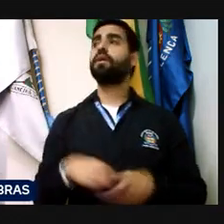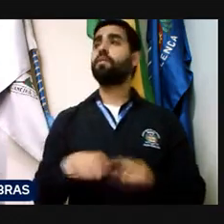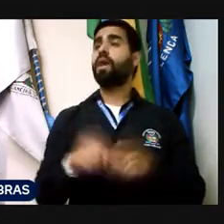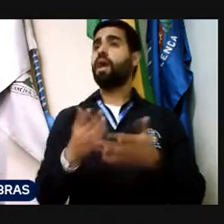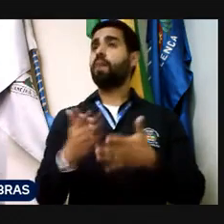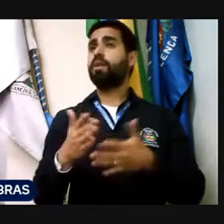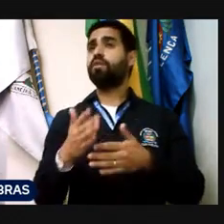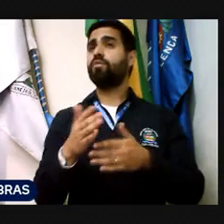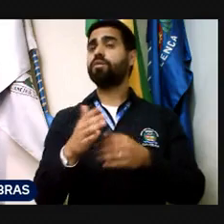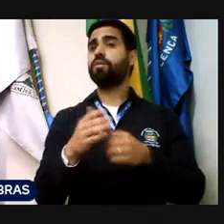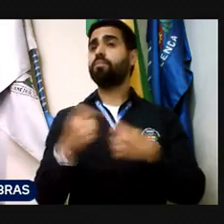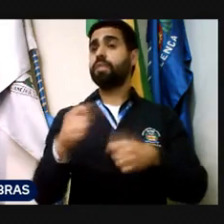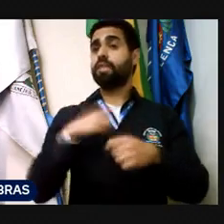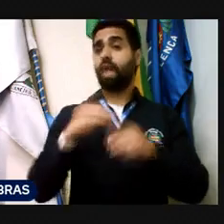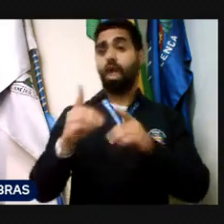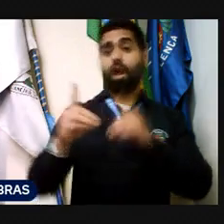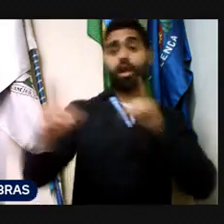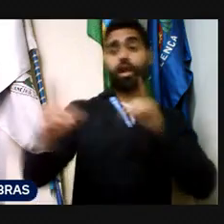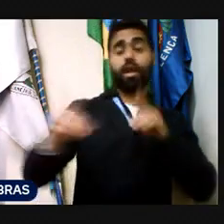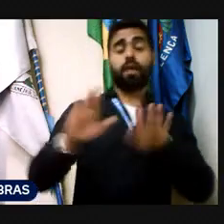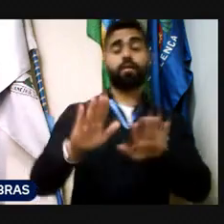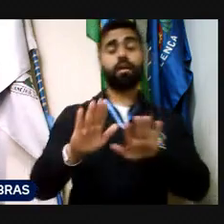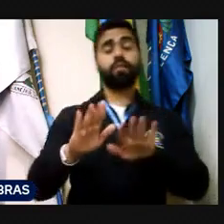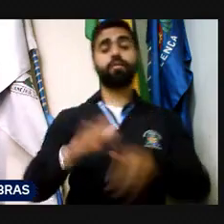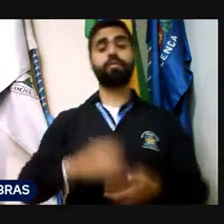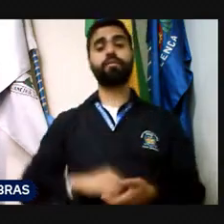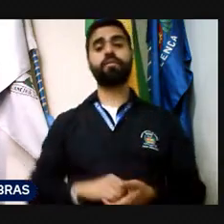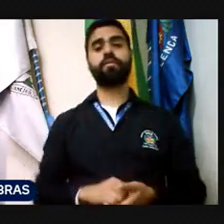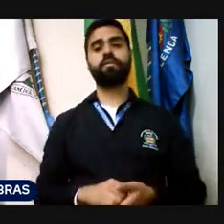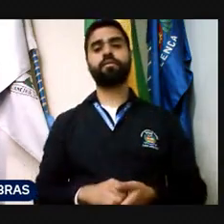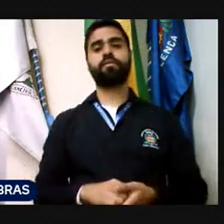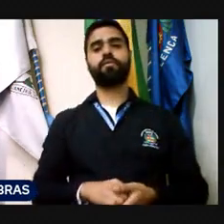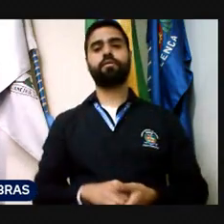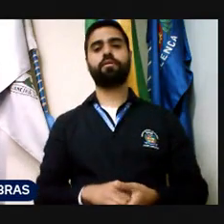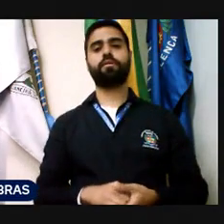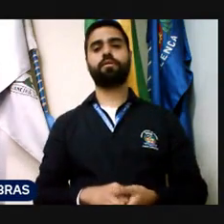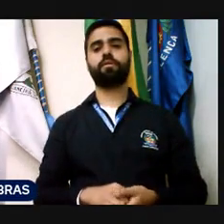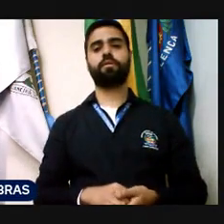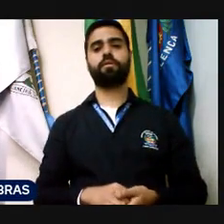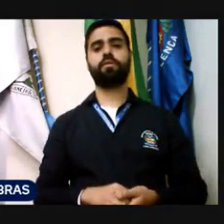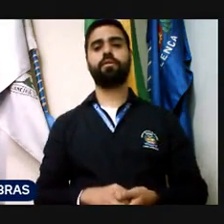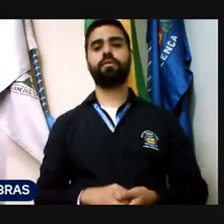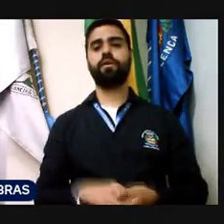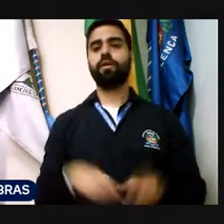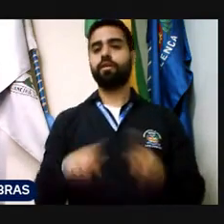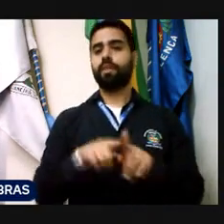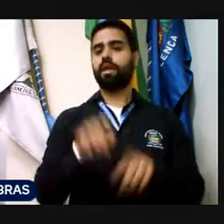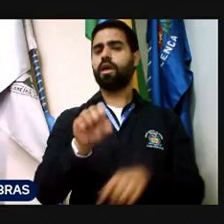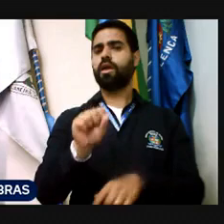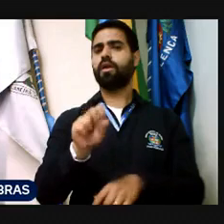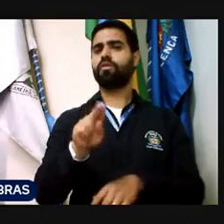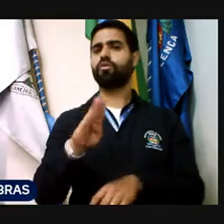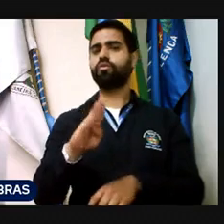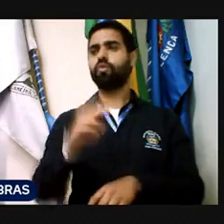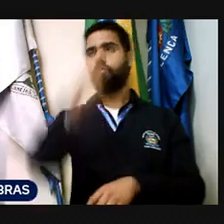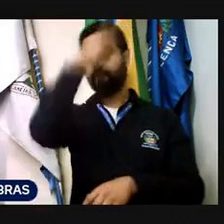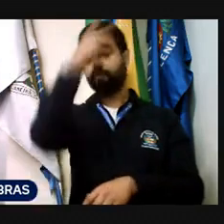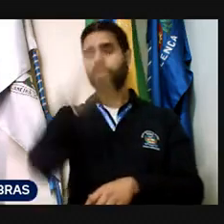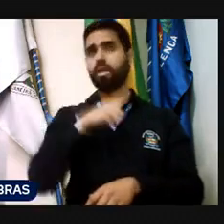haver o espaçamento. Então, a subprefeitura mesmo, aí, que a gente sabe, com poucos